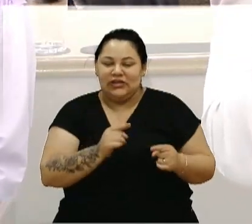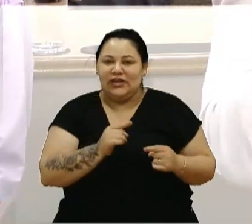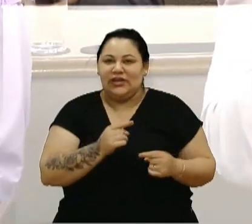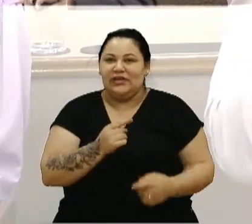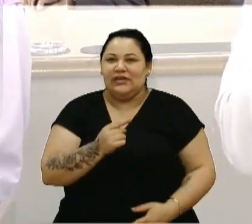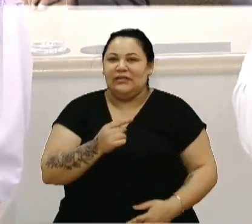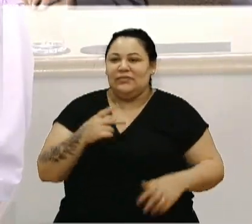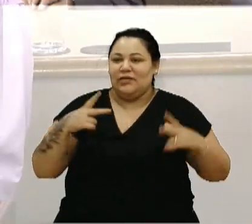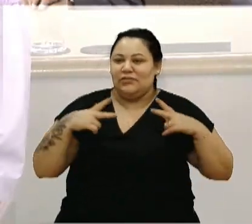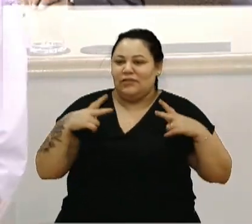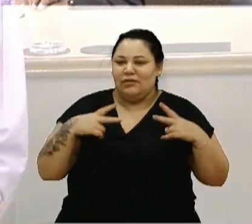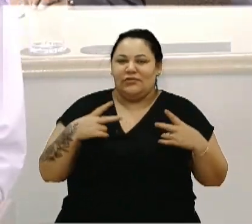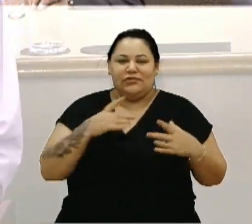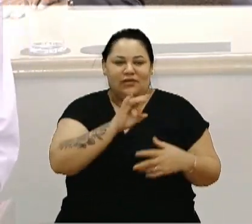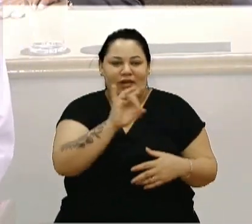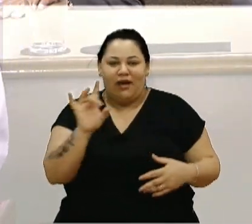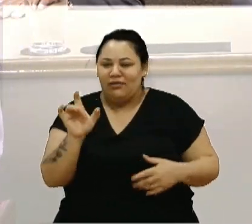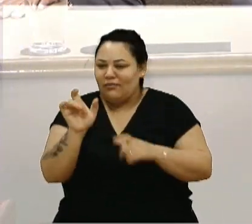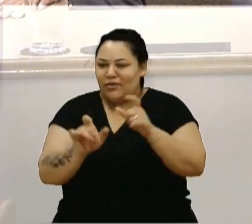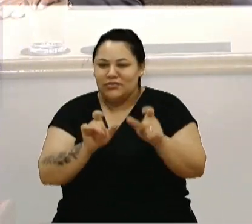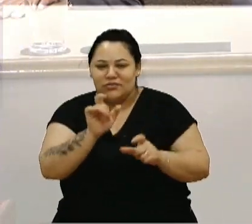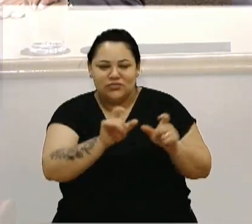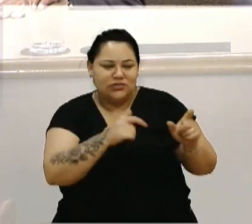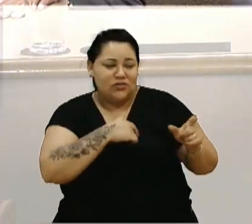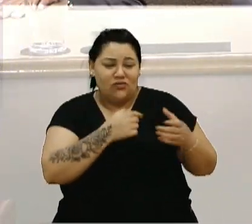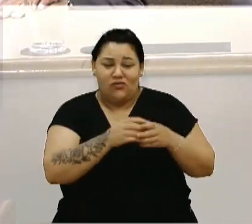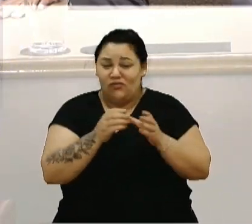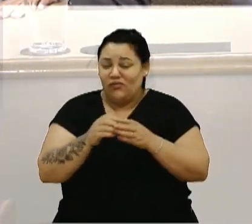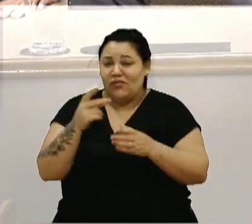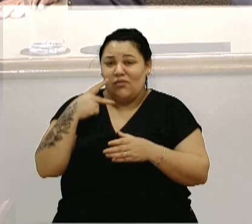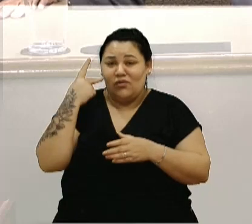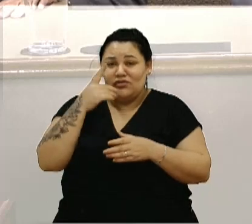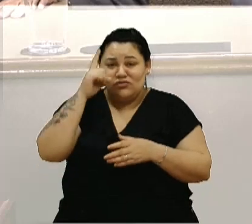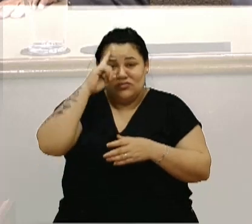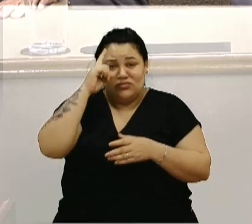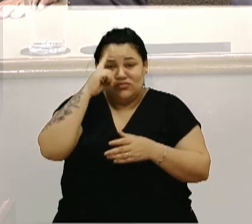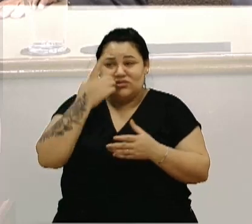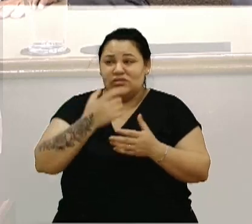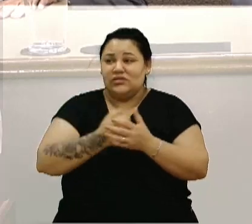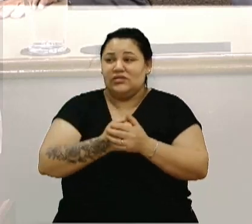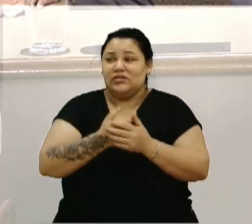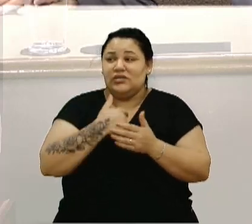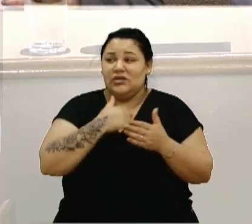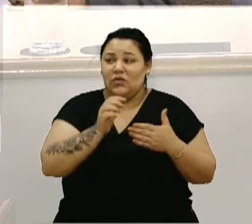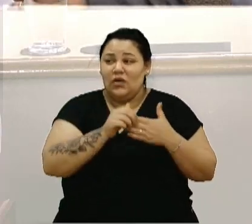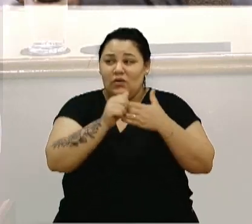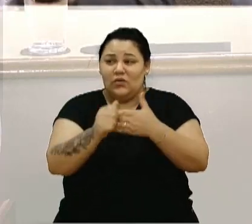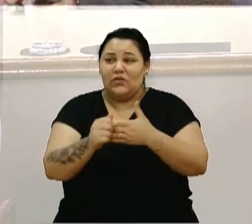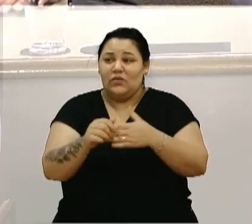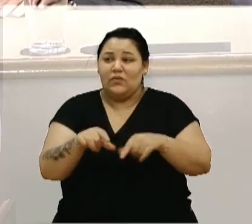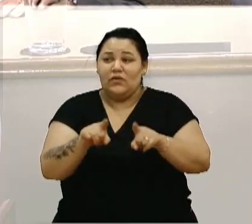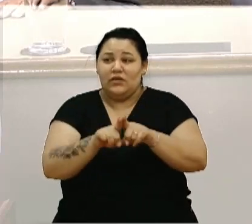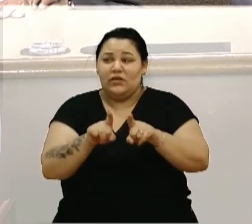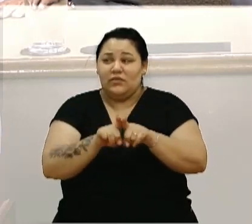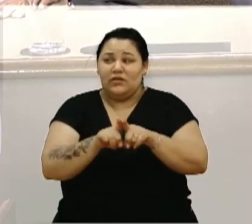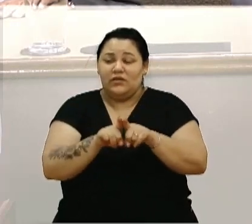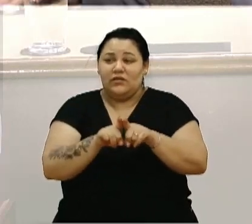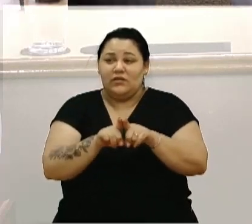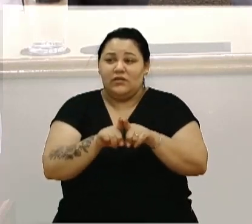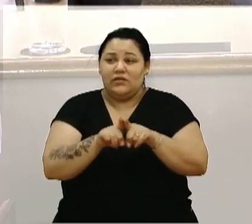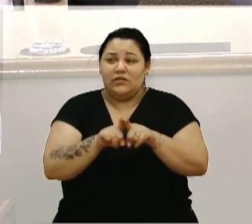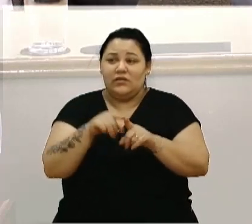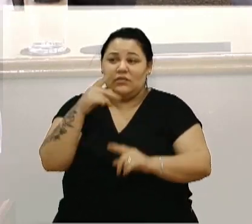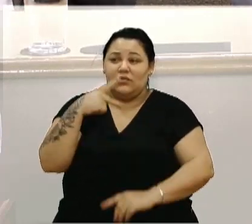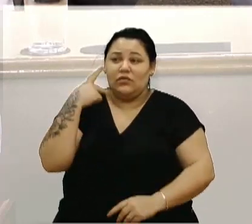individualmente, eu que convivo com a política no dia a dia e acompanho a política